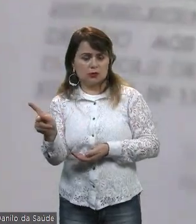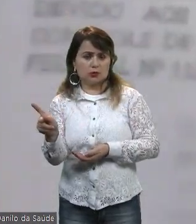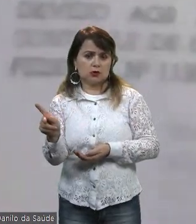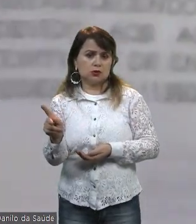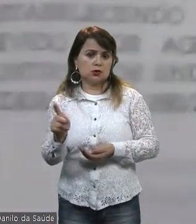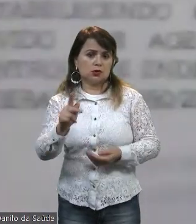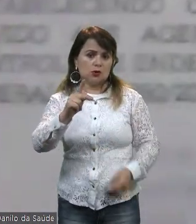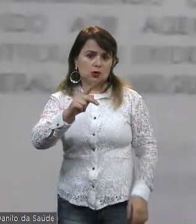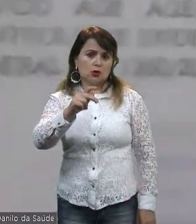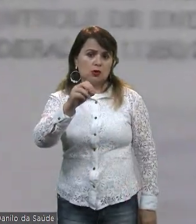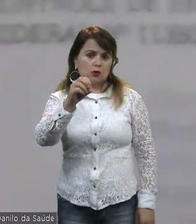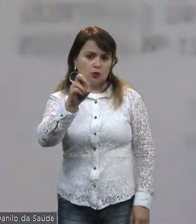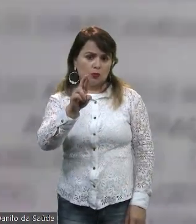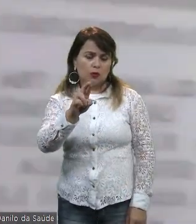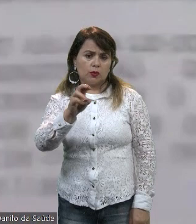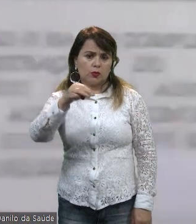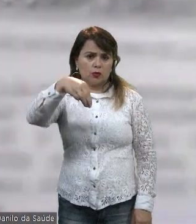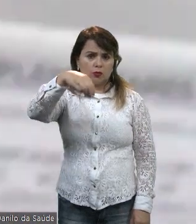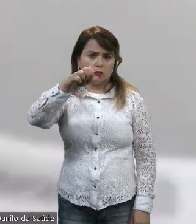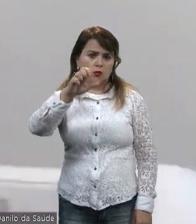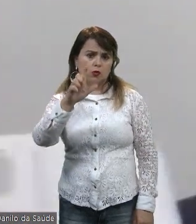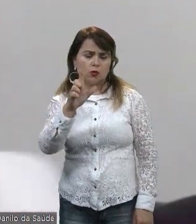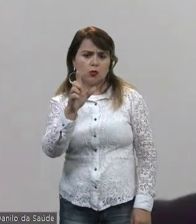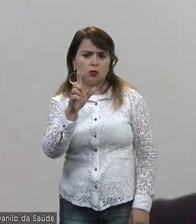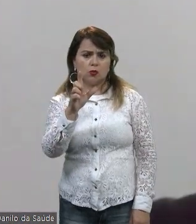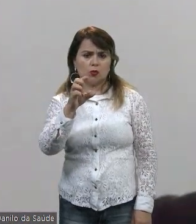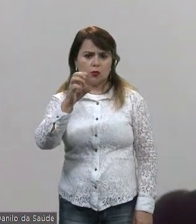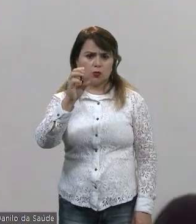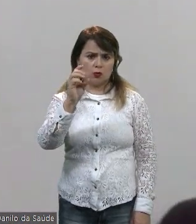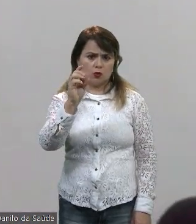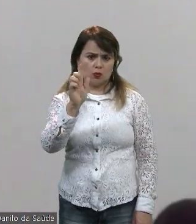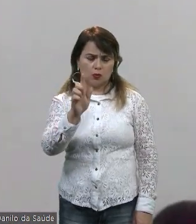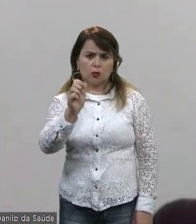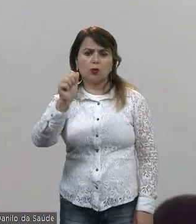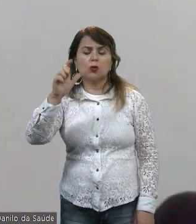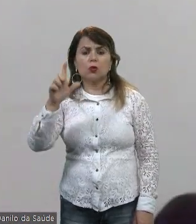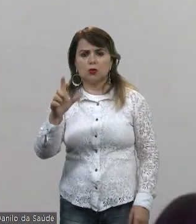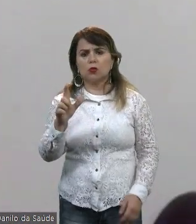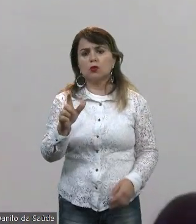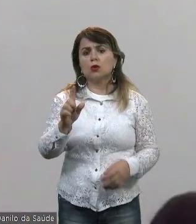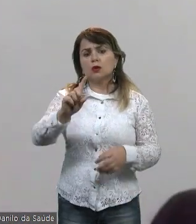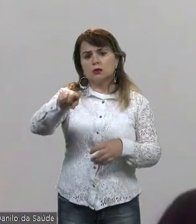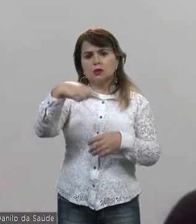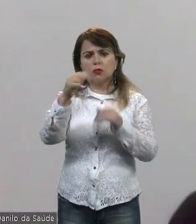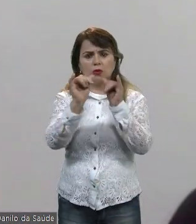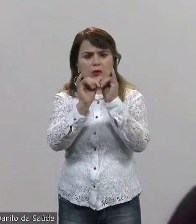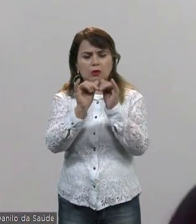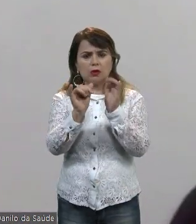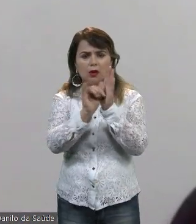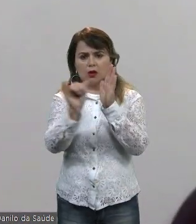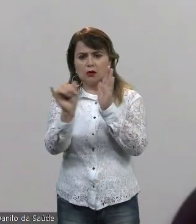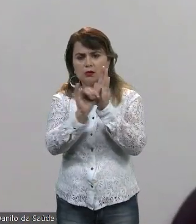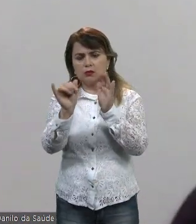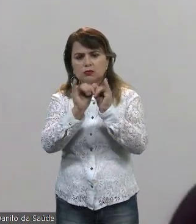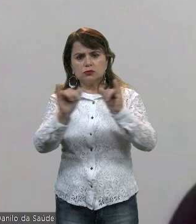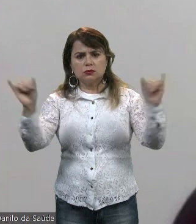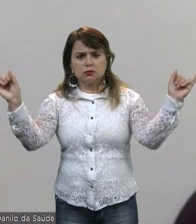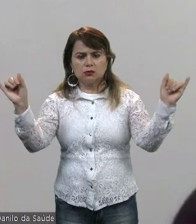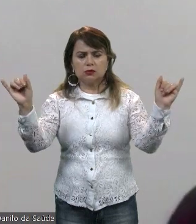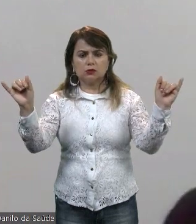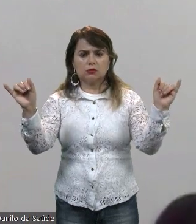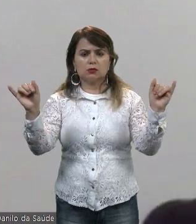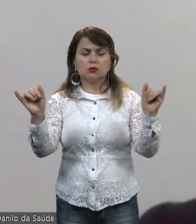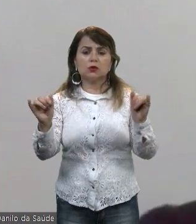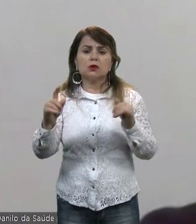projeto foi publicado no Diário Oficial e passou a ter vigência a partir